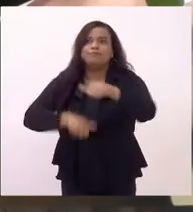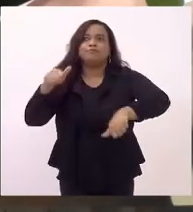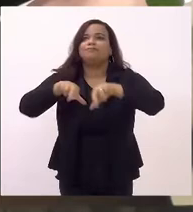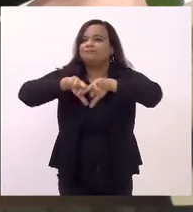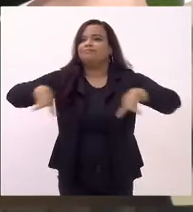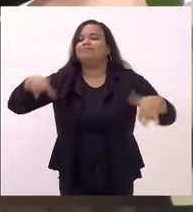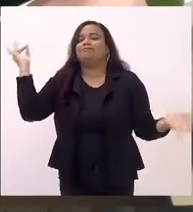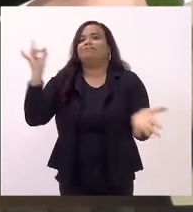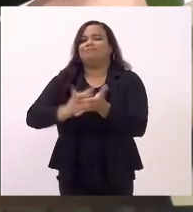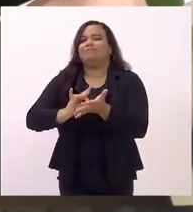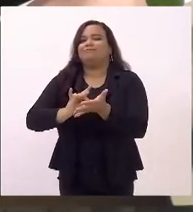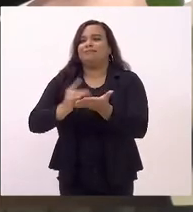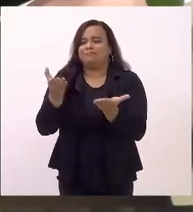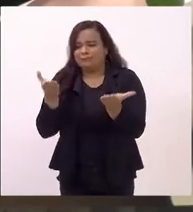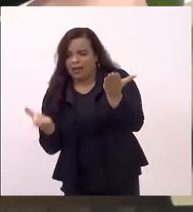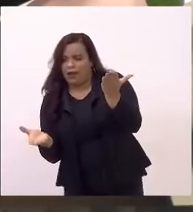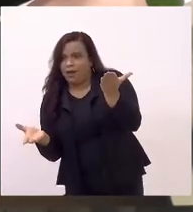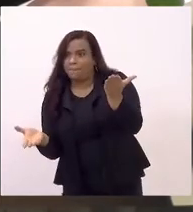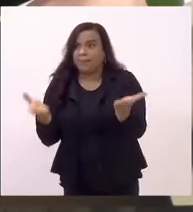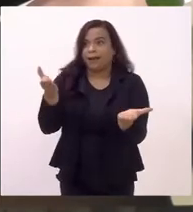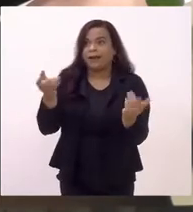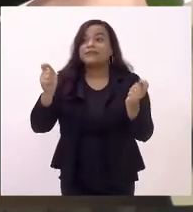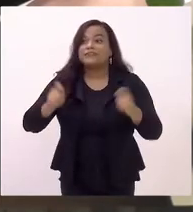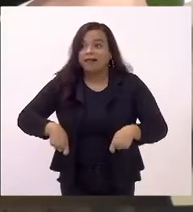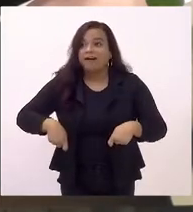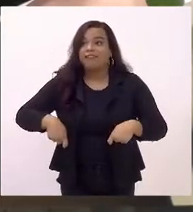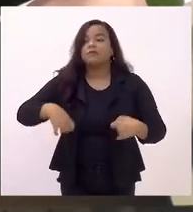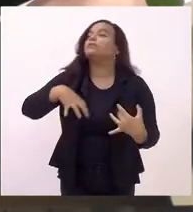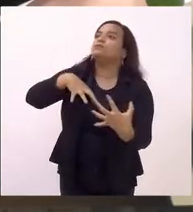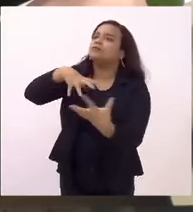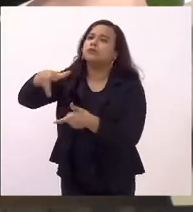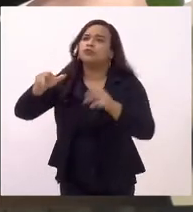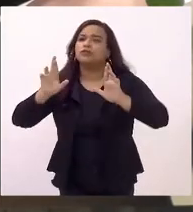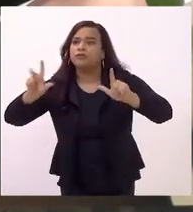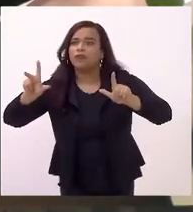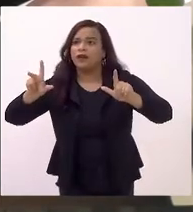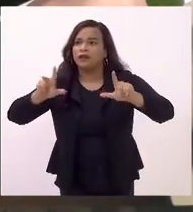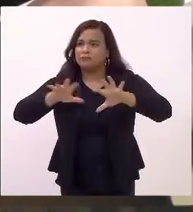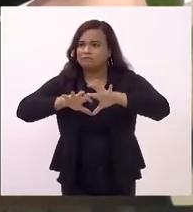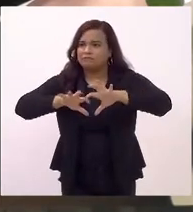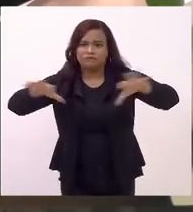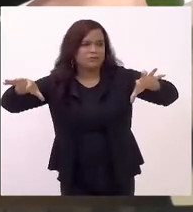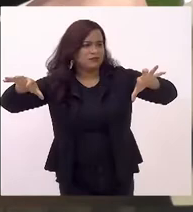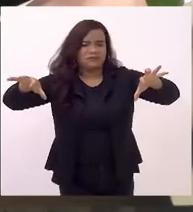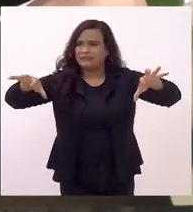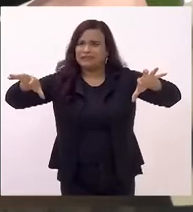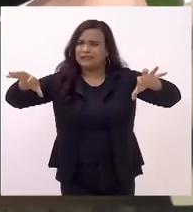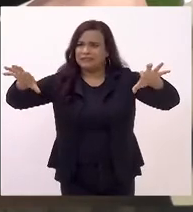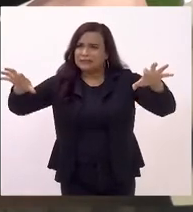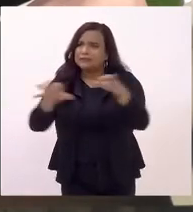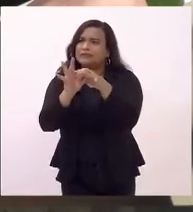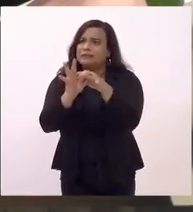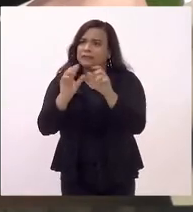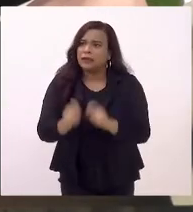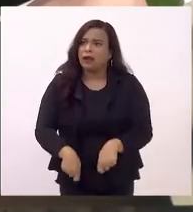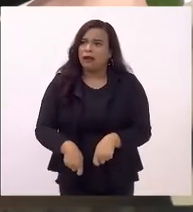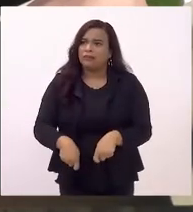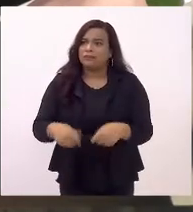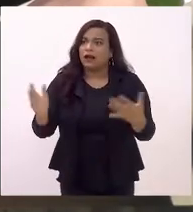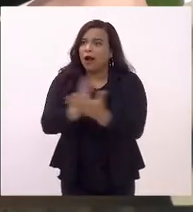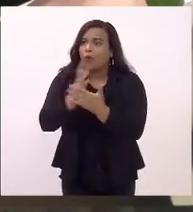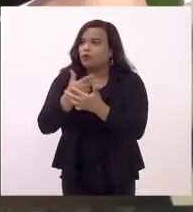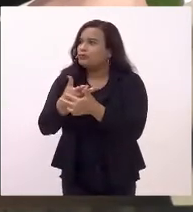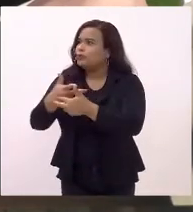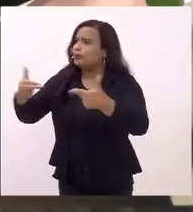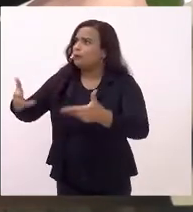essa realidade desigual, esse mundo diferente, dividido, onde alguns têm